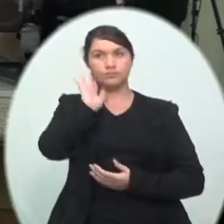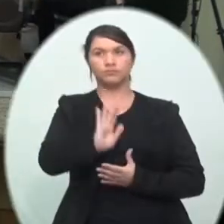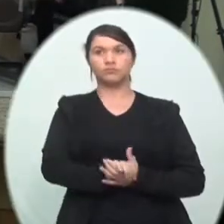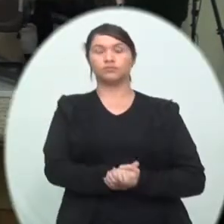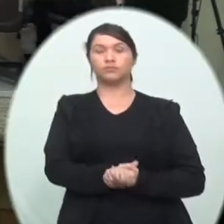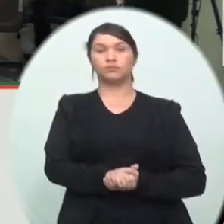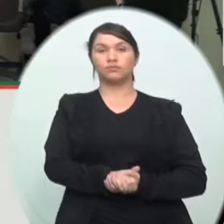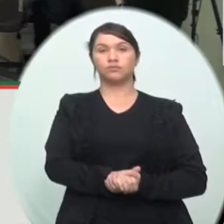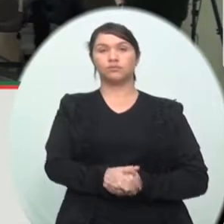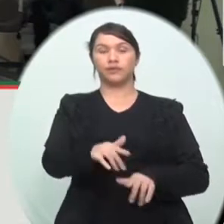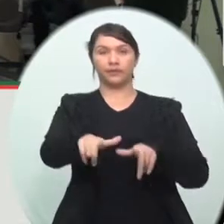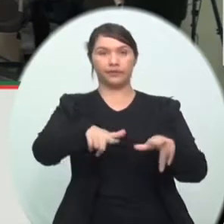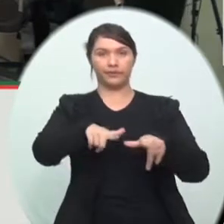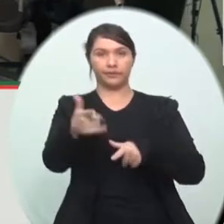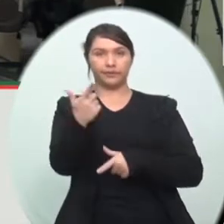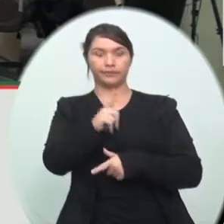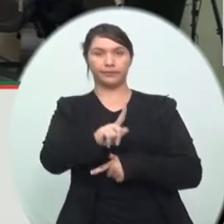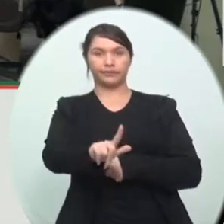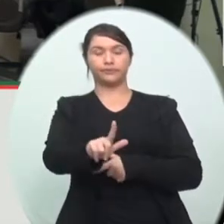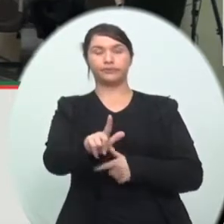Retornando aos trabalhos,